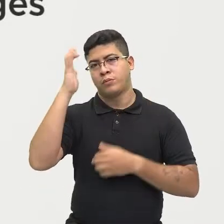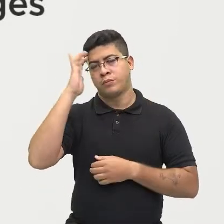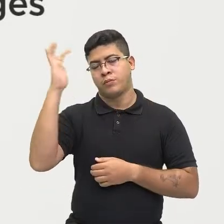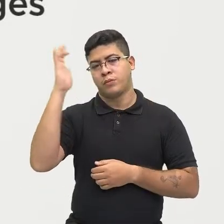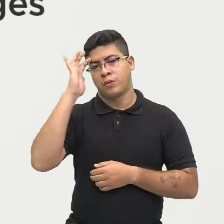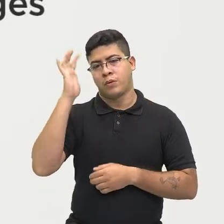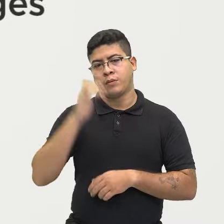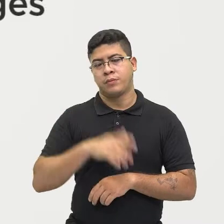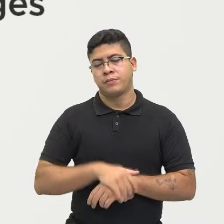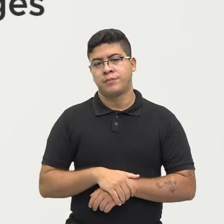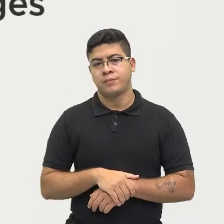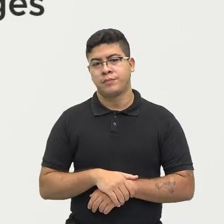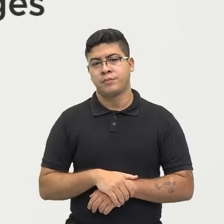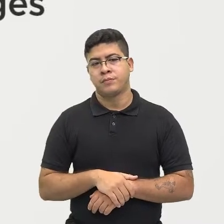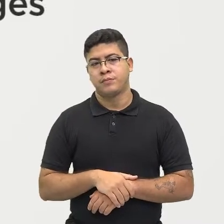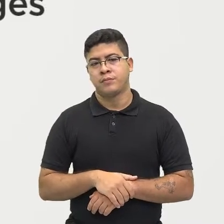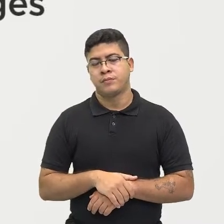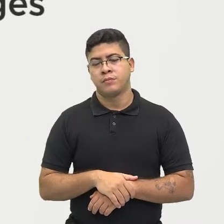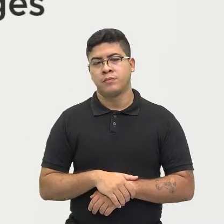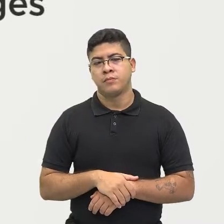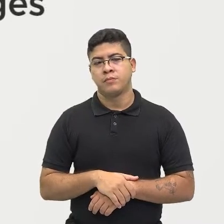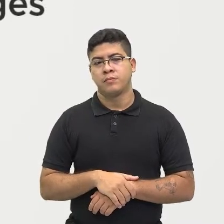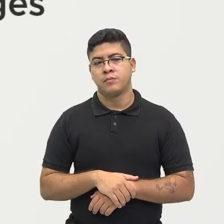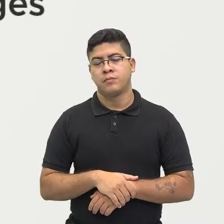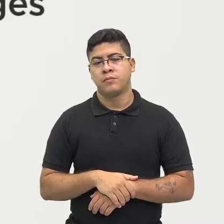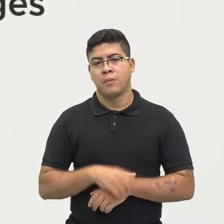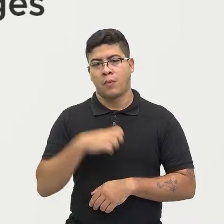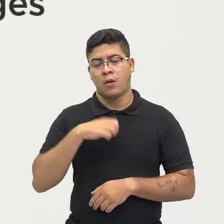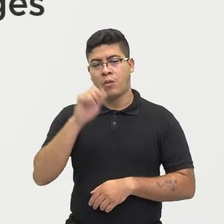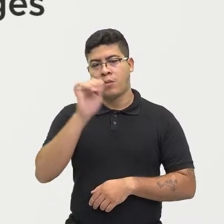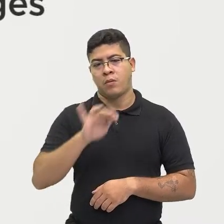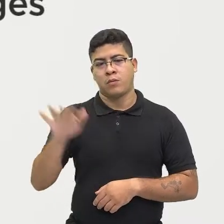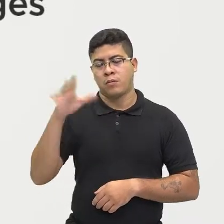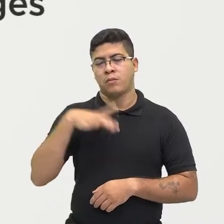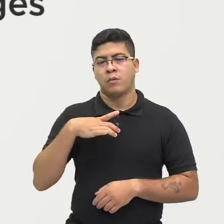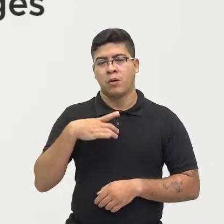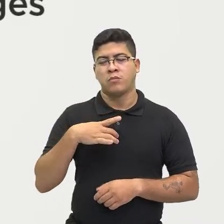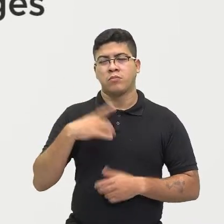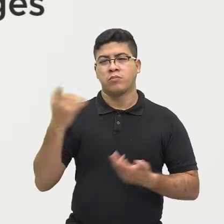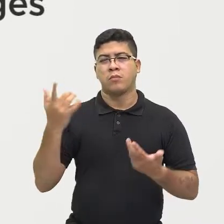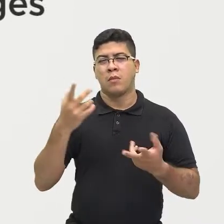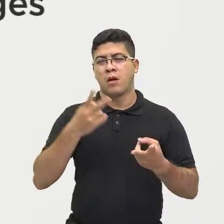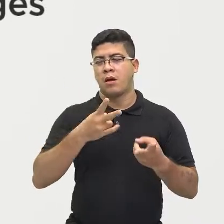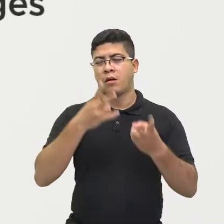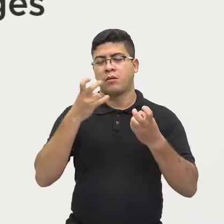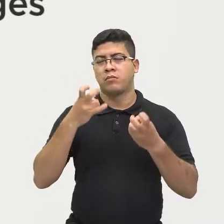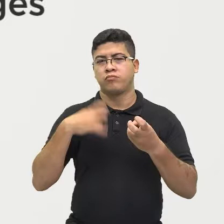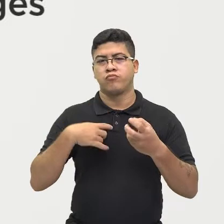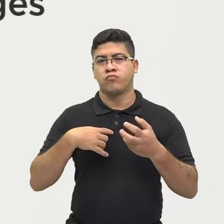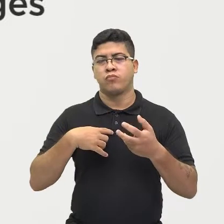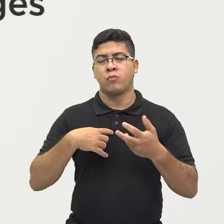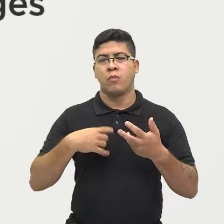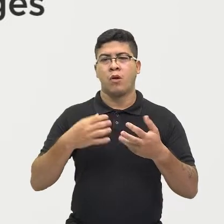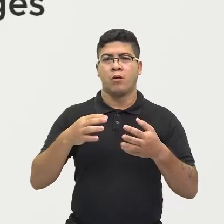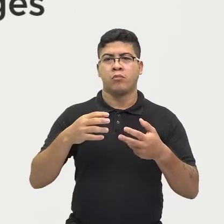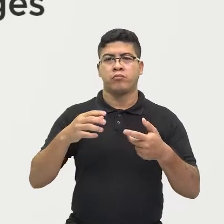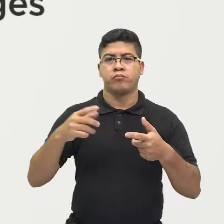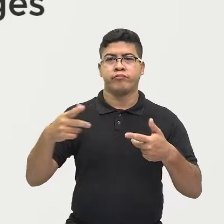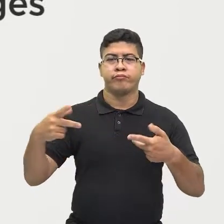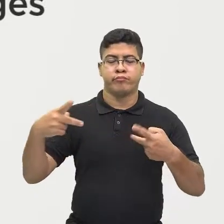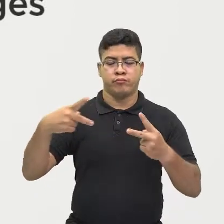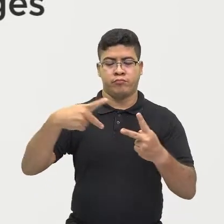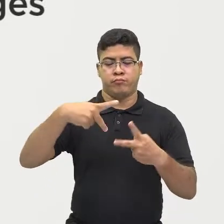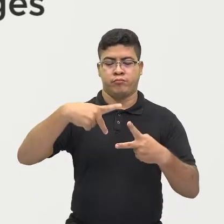olha só, uma imagem representada em cubos, ou seja, você vai observar essa imagem